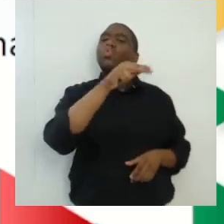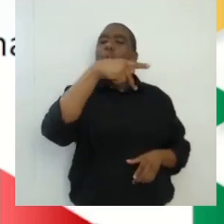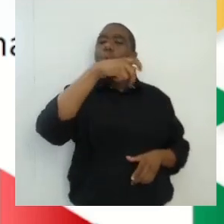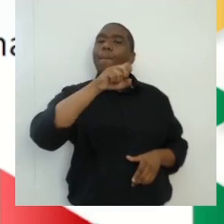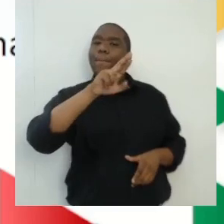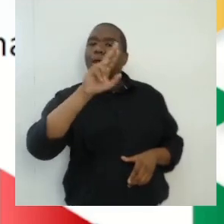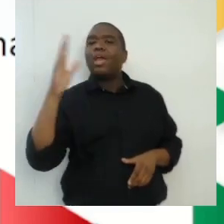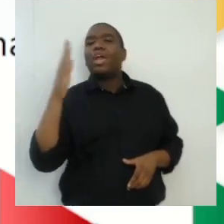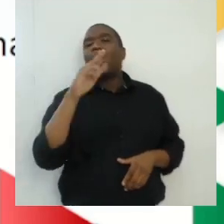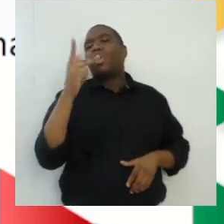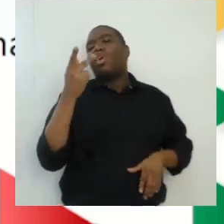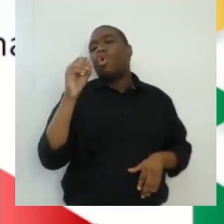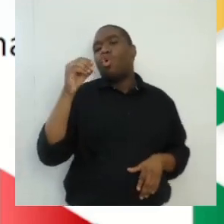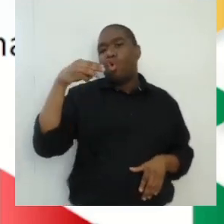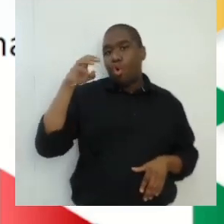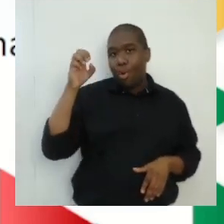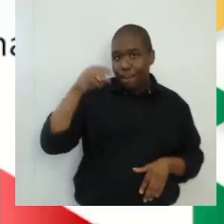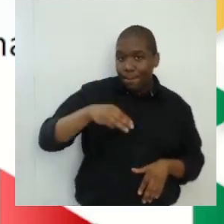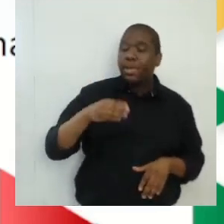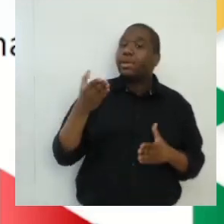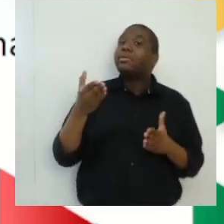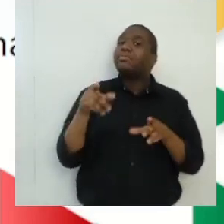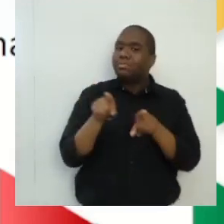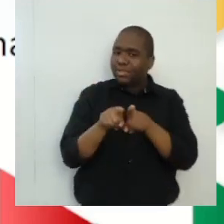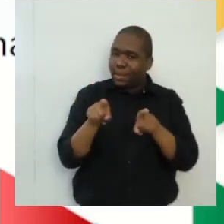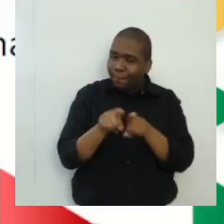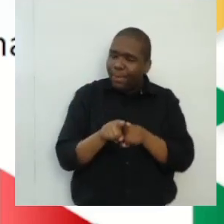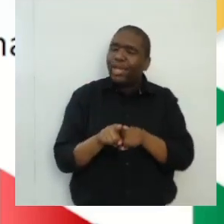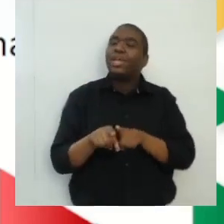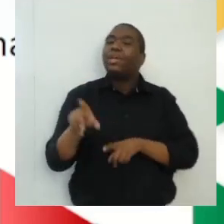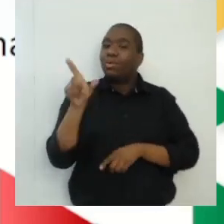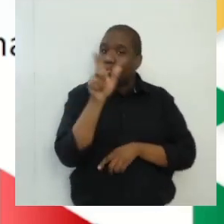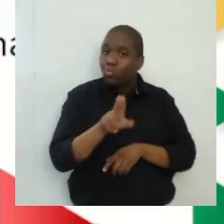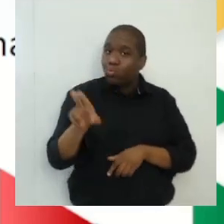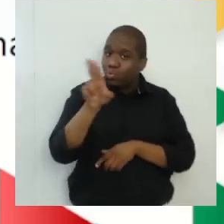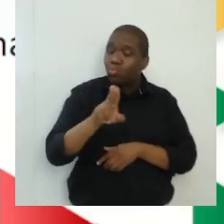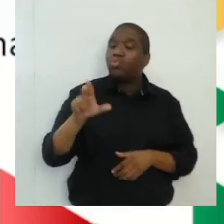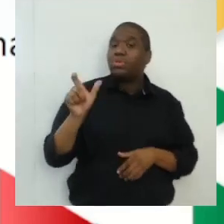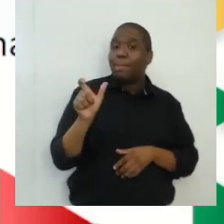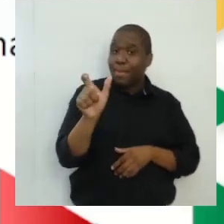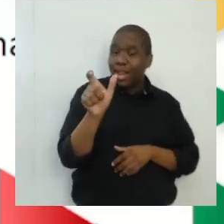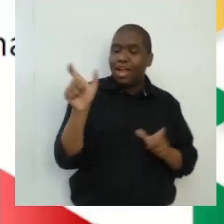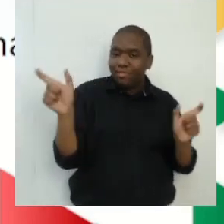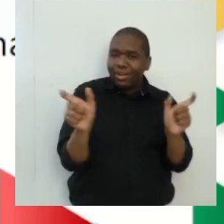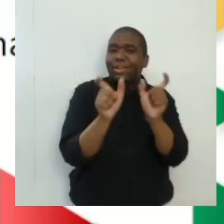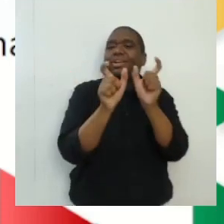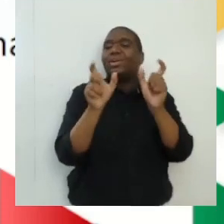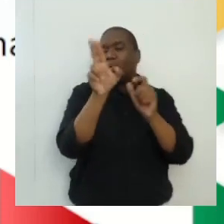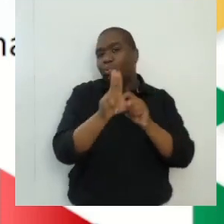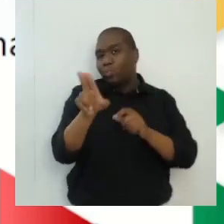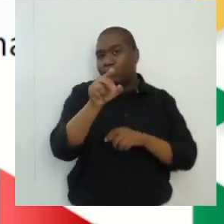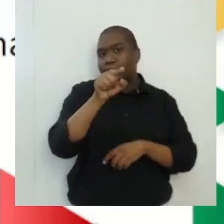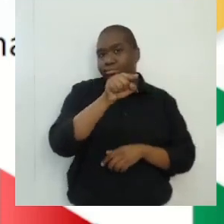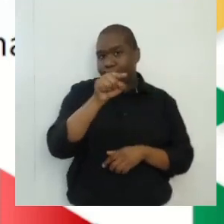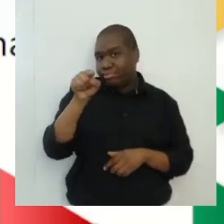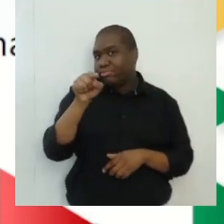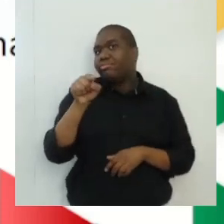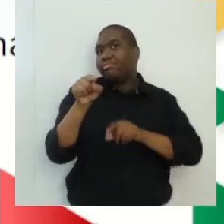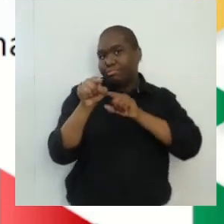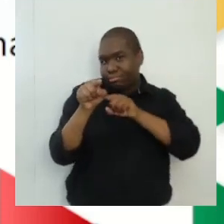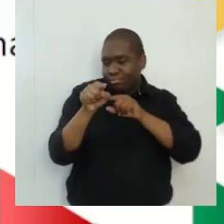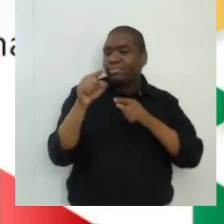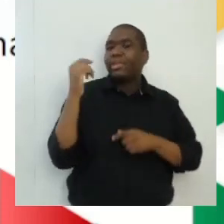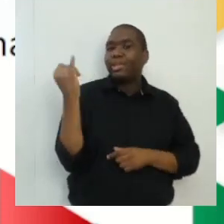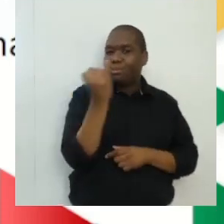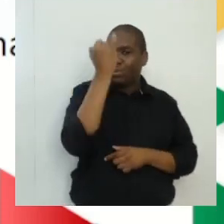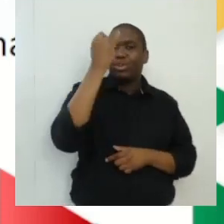super-homem. Esse caso também dessas palavras compostas, a utilização do hífen, também vamos ver